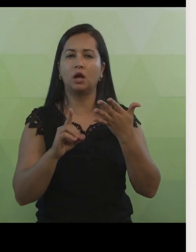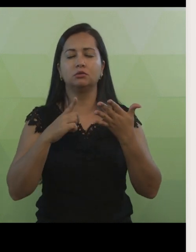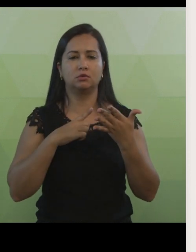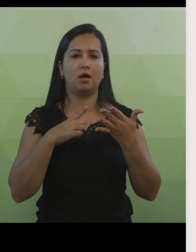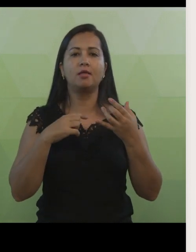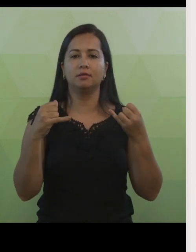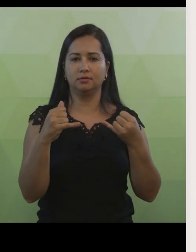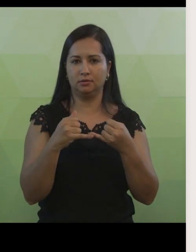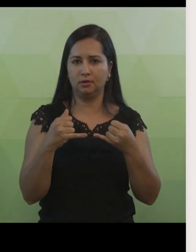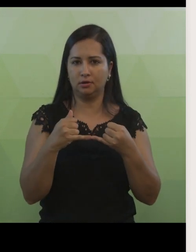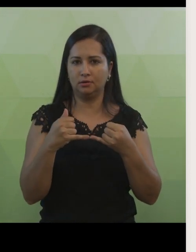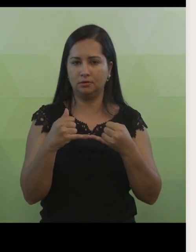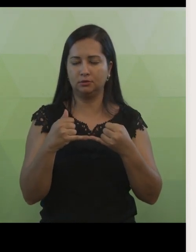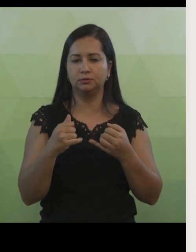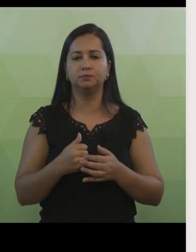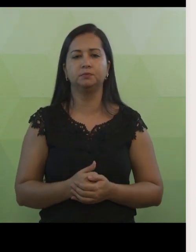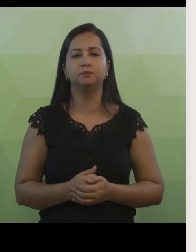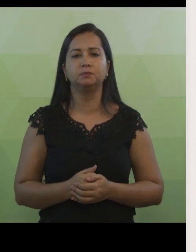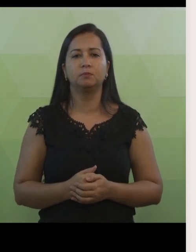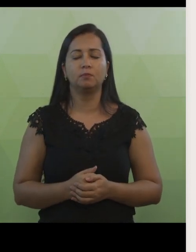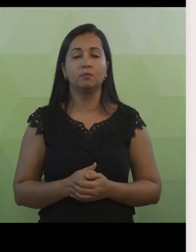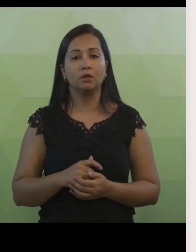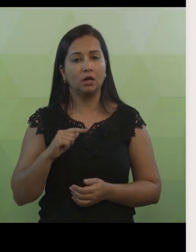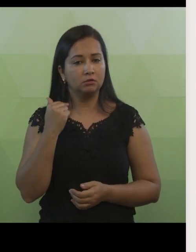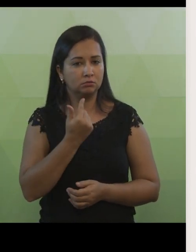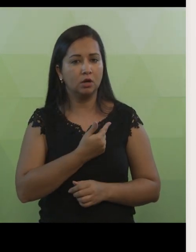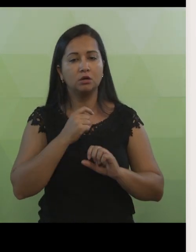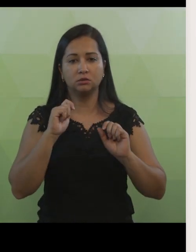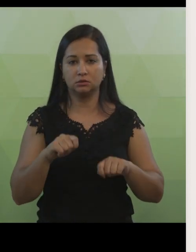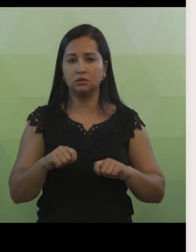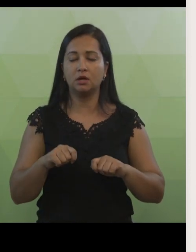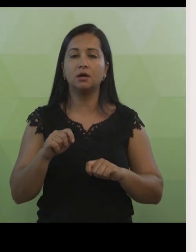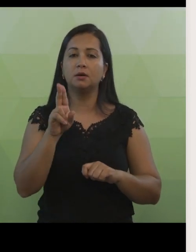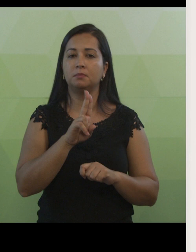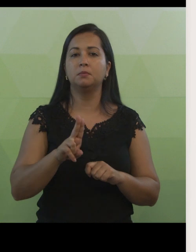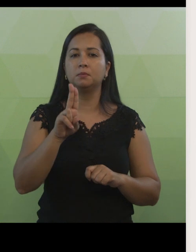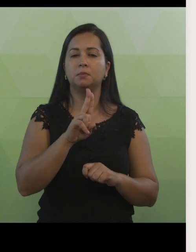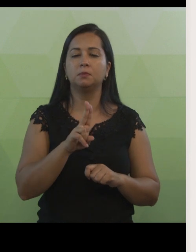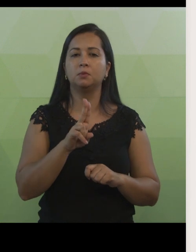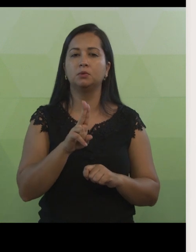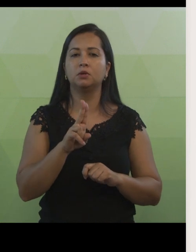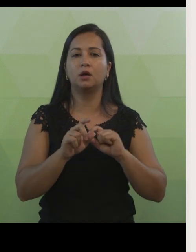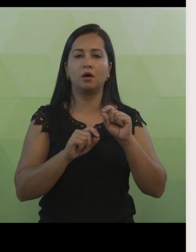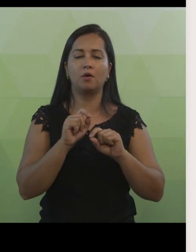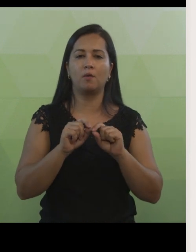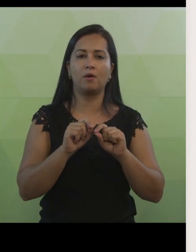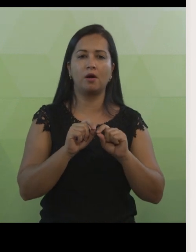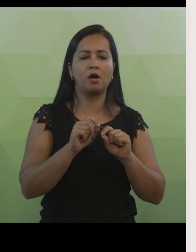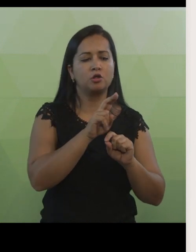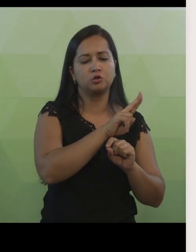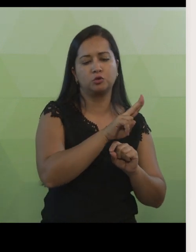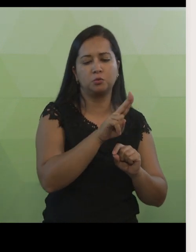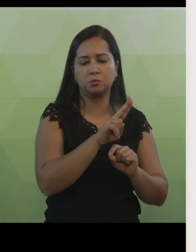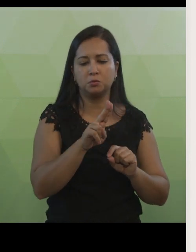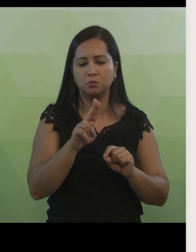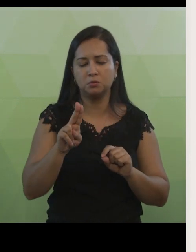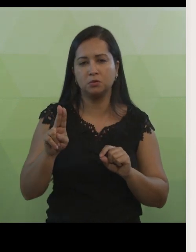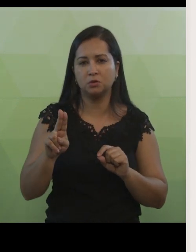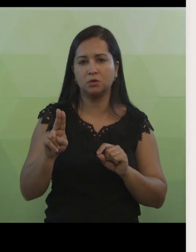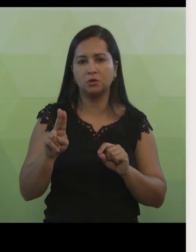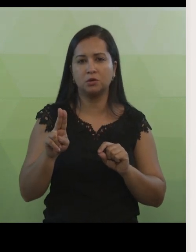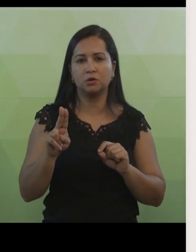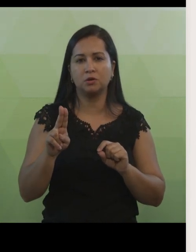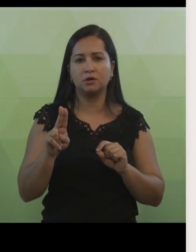de dados na rede, e com informações gerais de estado de uma conexão. A gente pode utilizar os flags